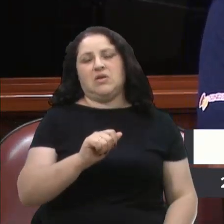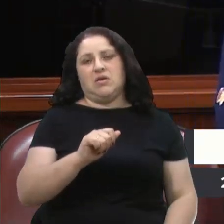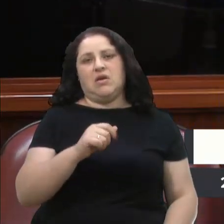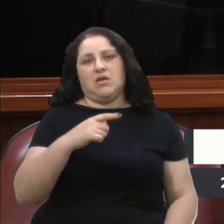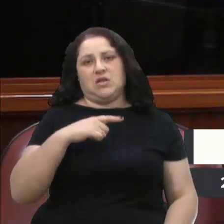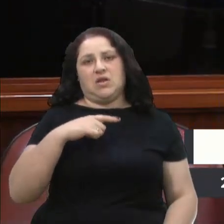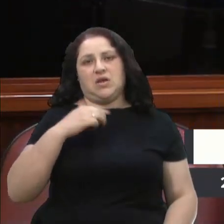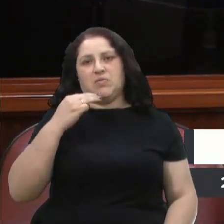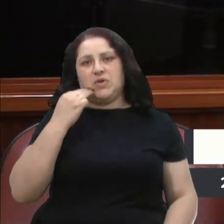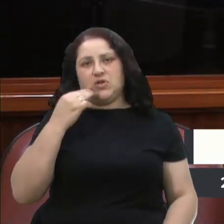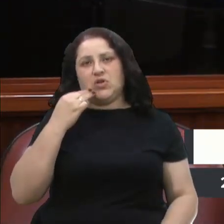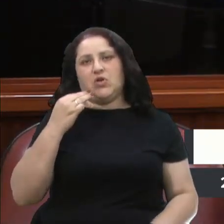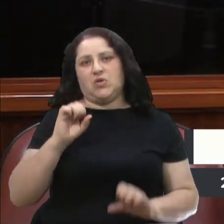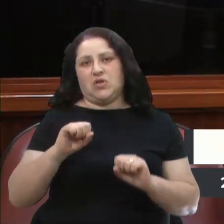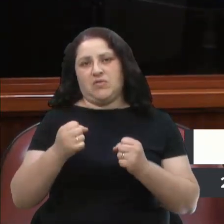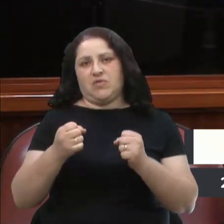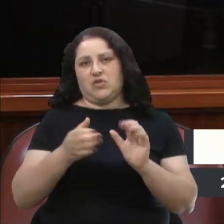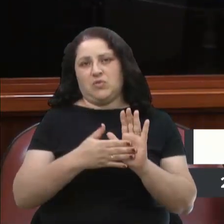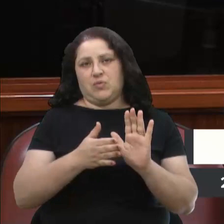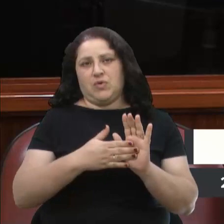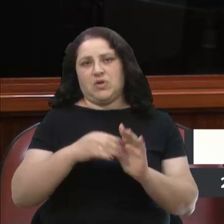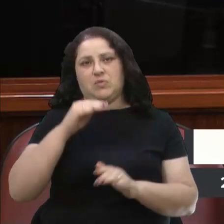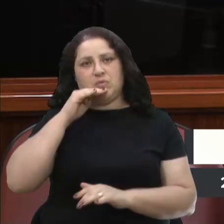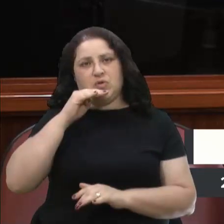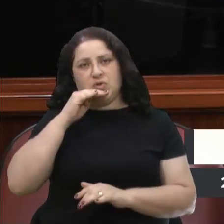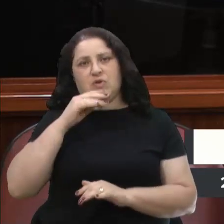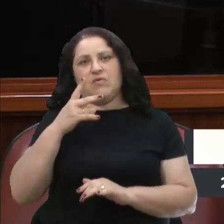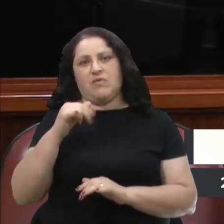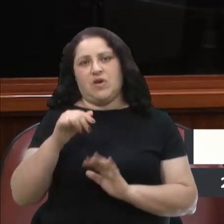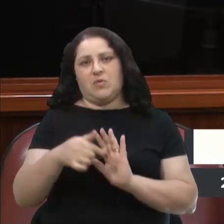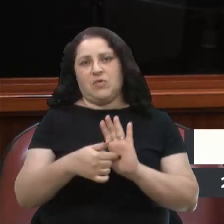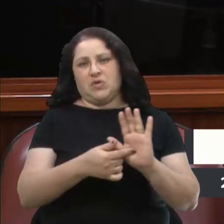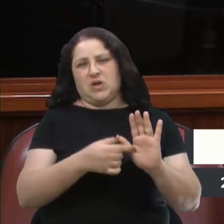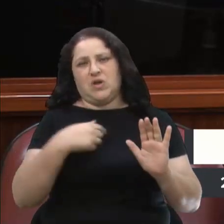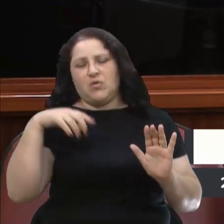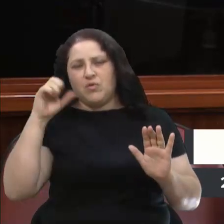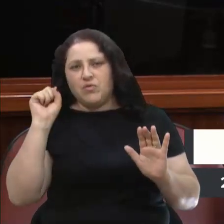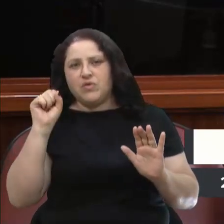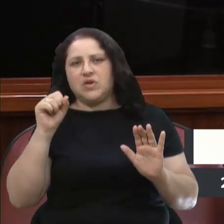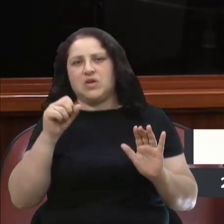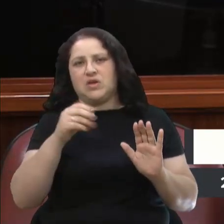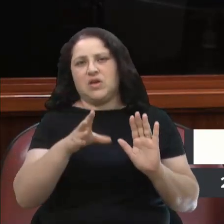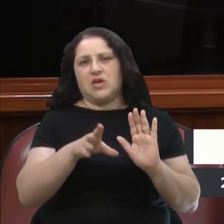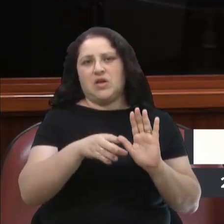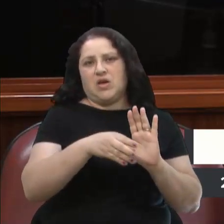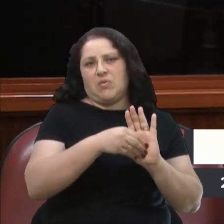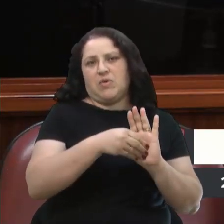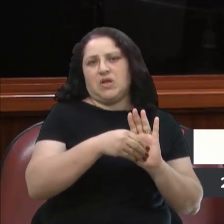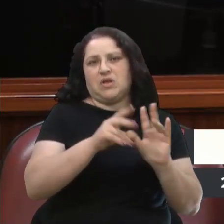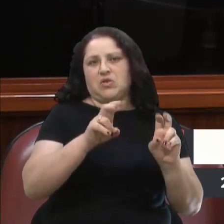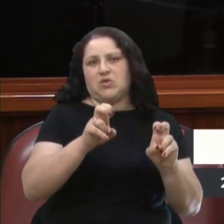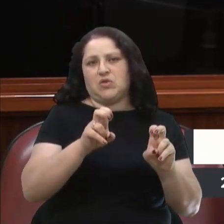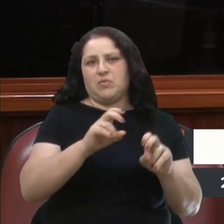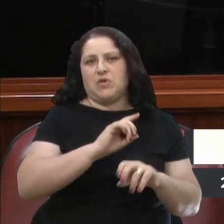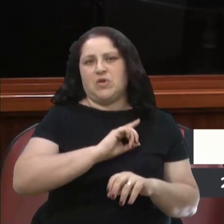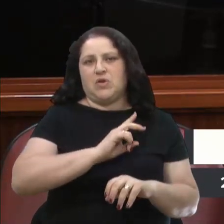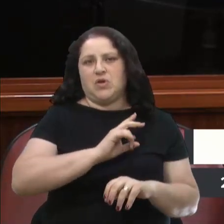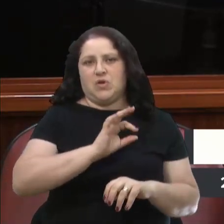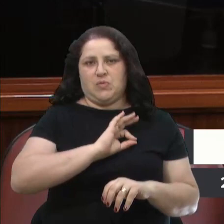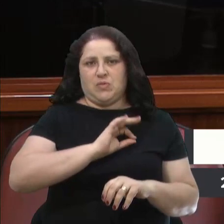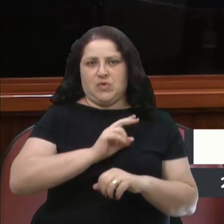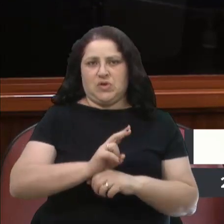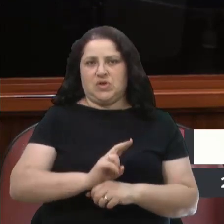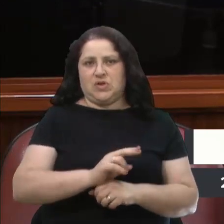O vereador Bortola, eu sei que vai apresentar uma emenda, menos pelo que eu ouvi, né? A questão da guarda municipal. O